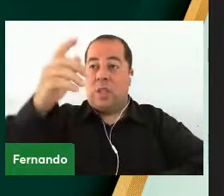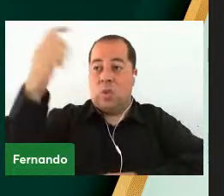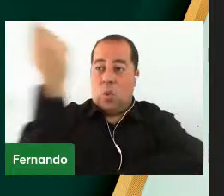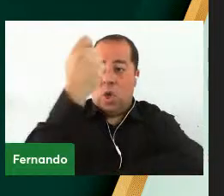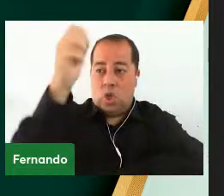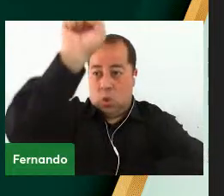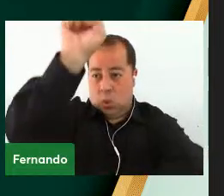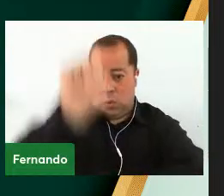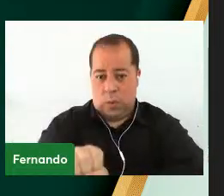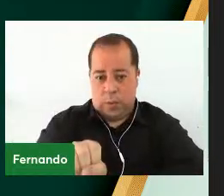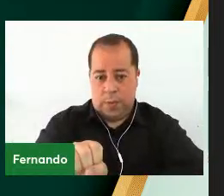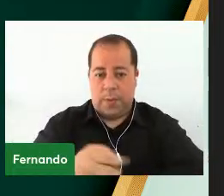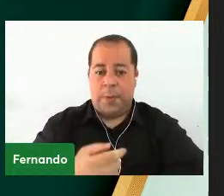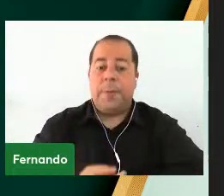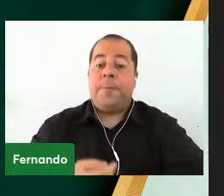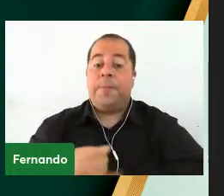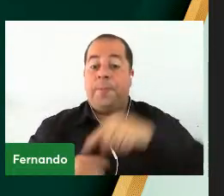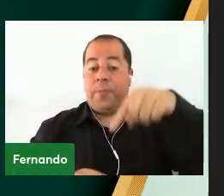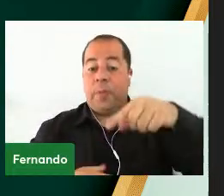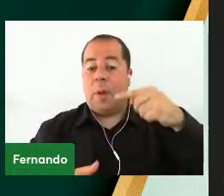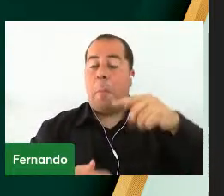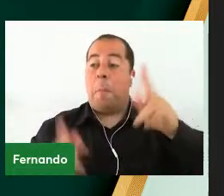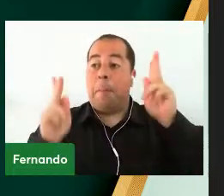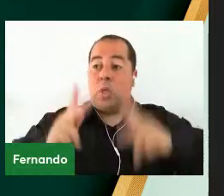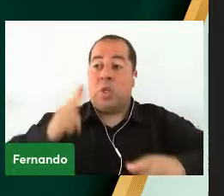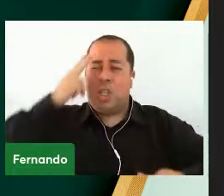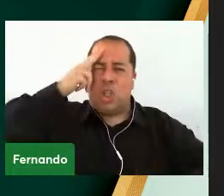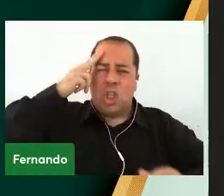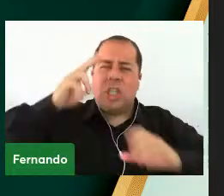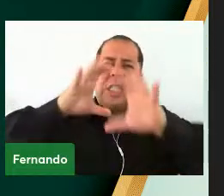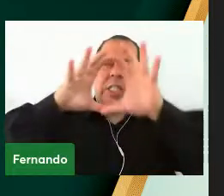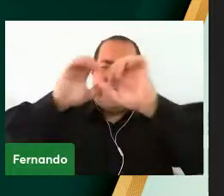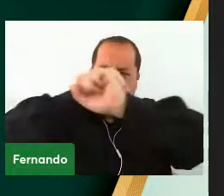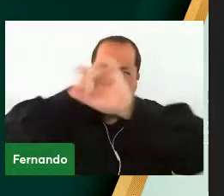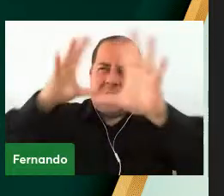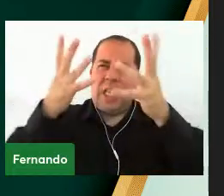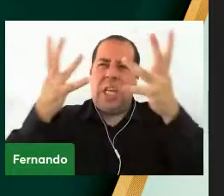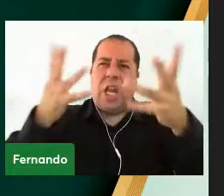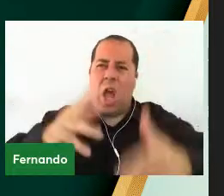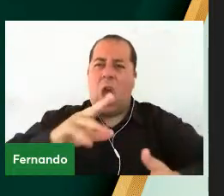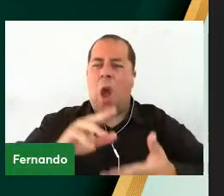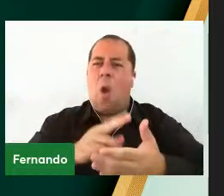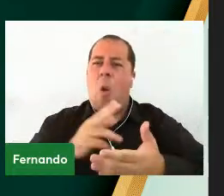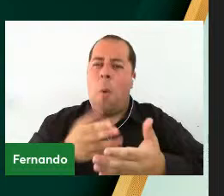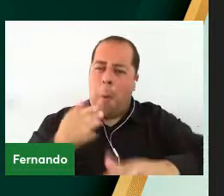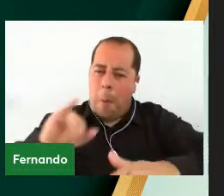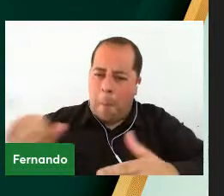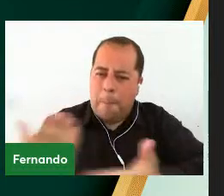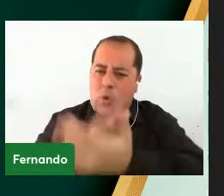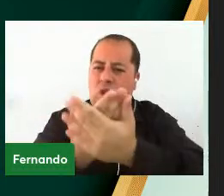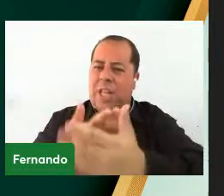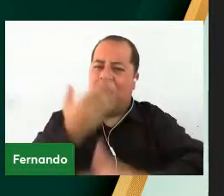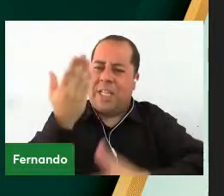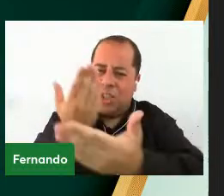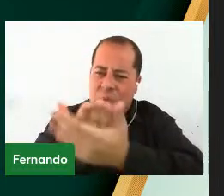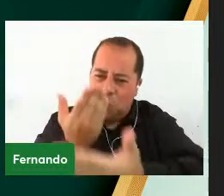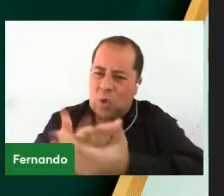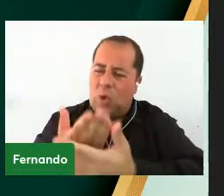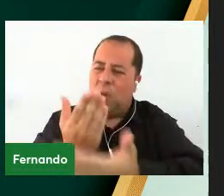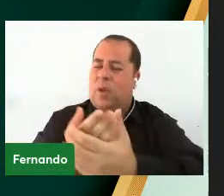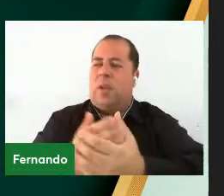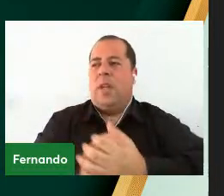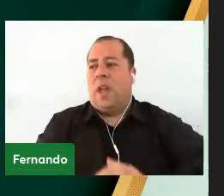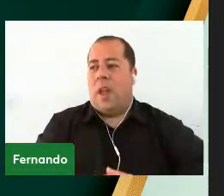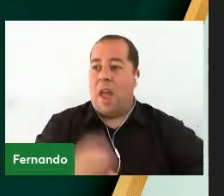Sul. Pessoas que sonhavam com a oportunidade de ver seus filhos e filhas estudando em uma instituição pública e